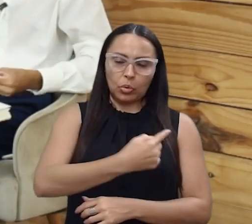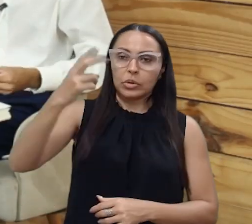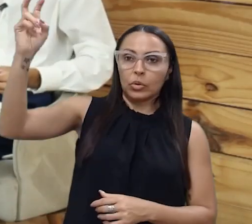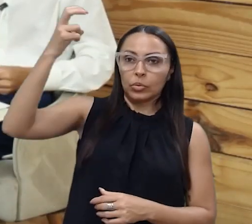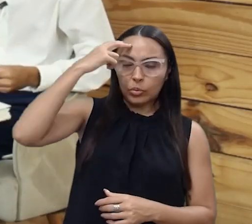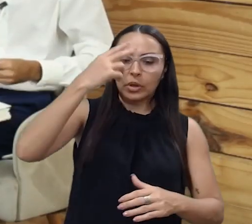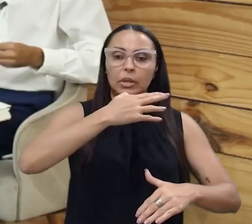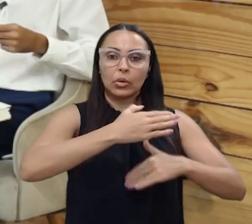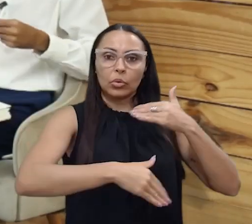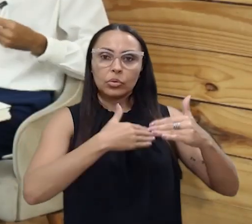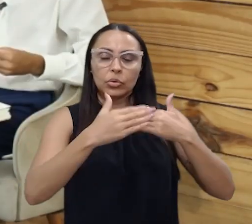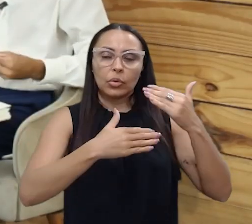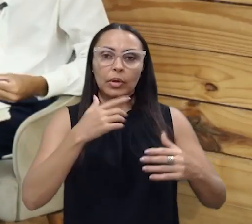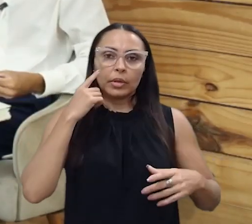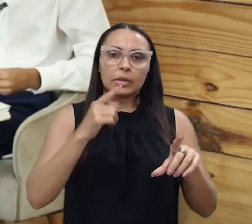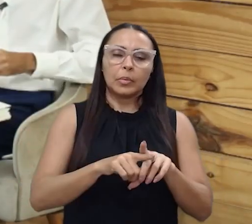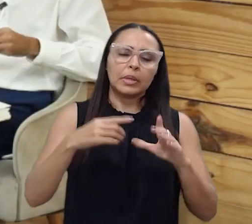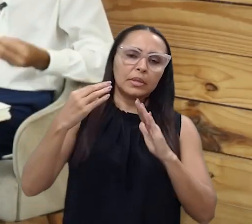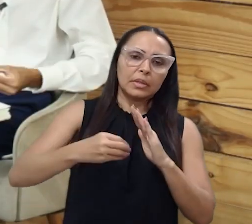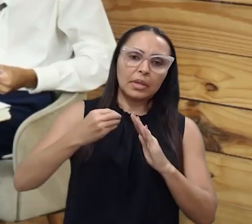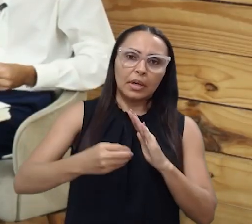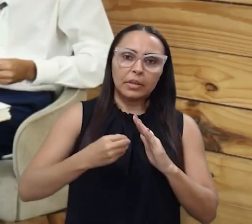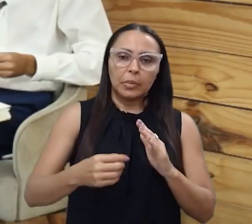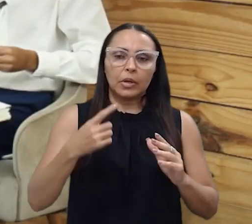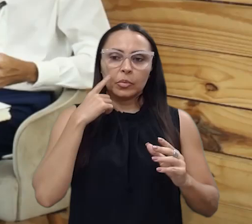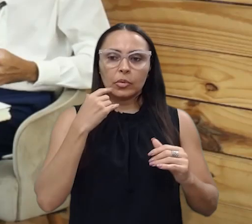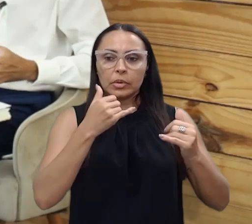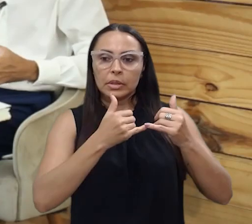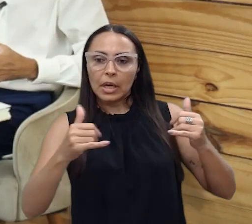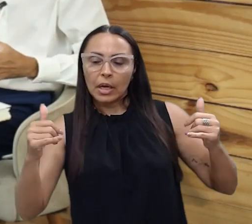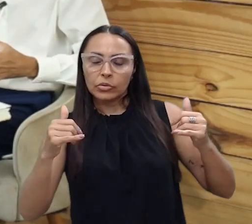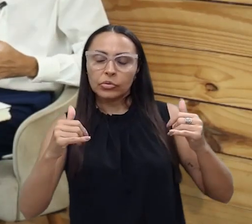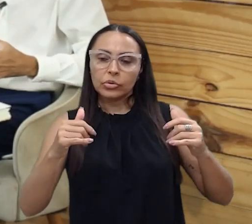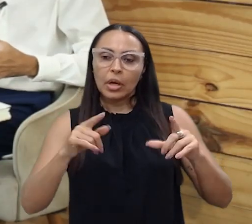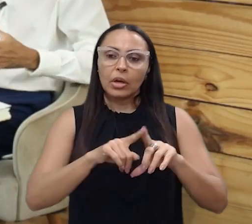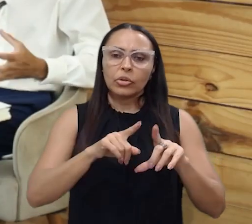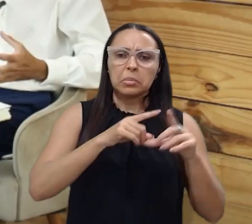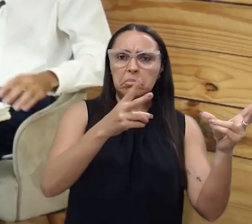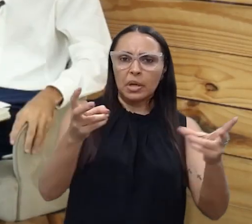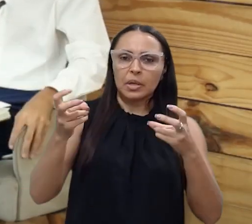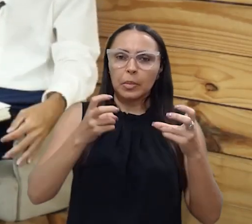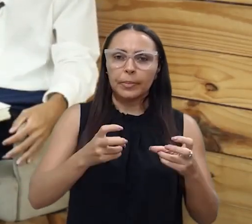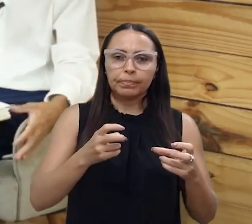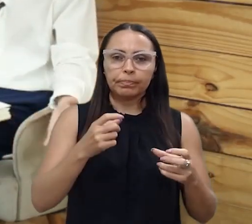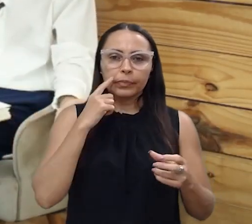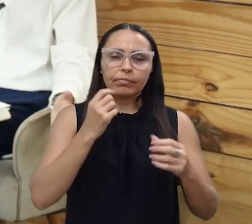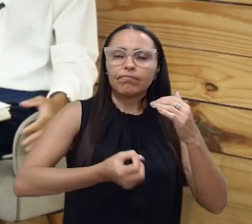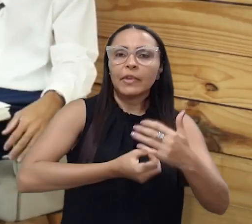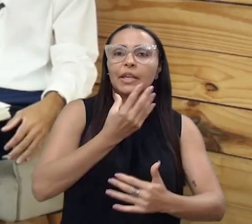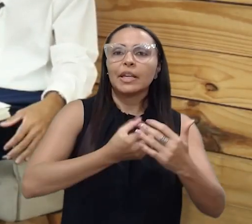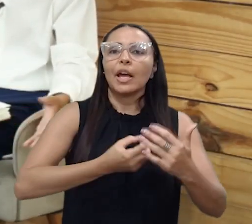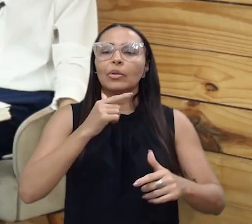gente constrói, em termos de designer mesmo, de traços, a gente pode criar as nossas identidades, o